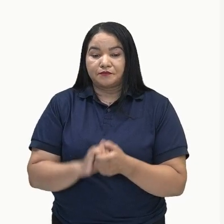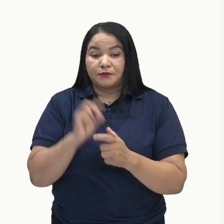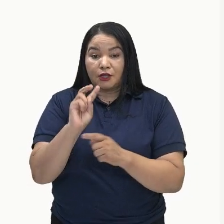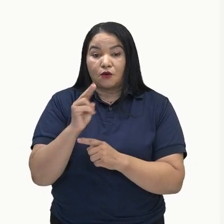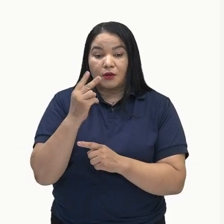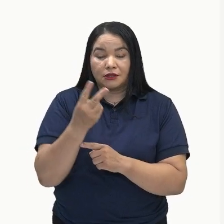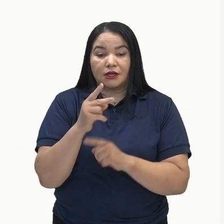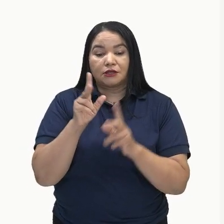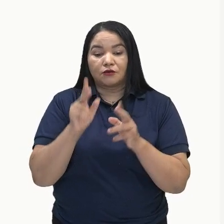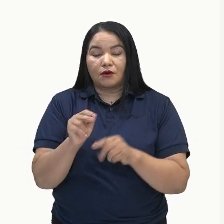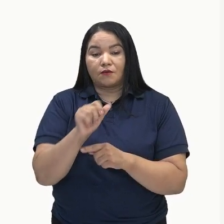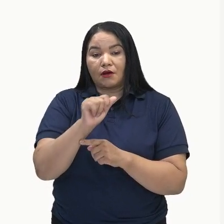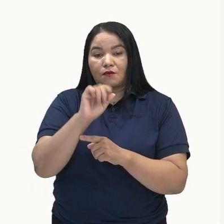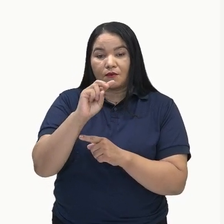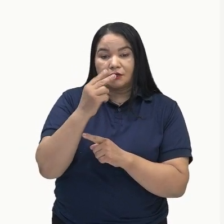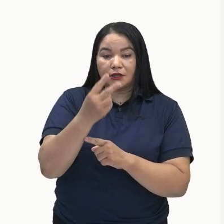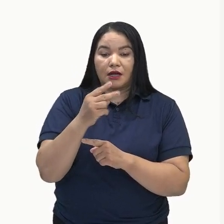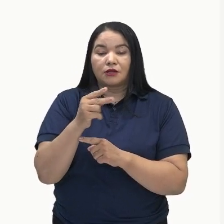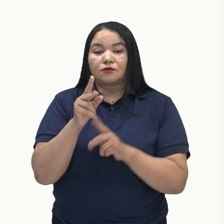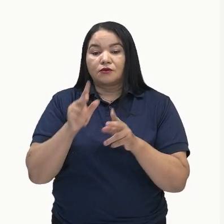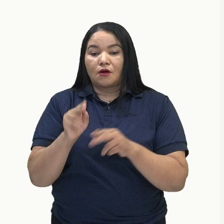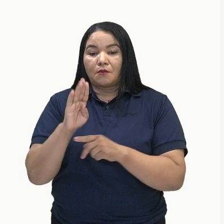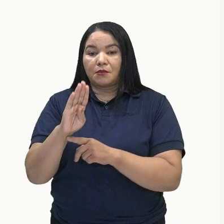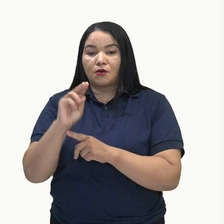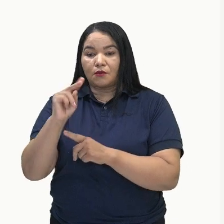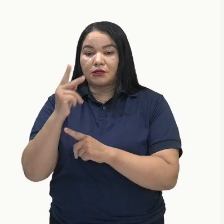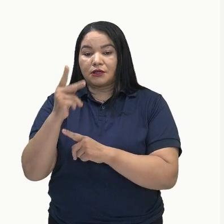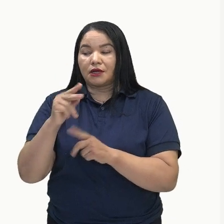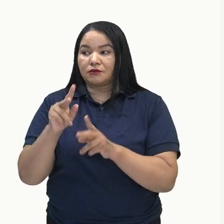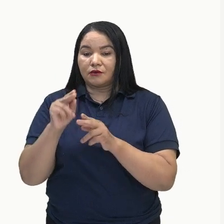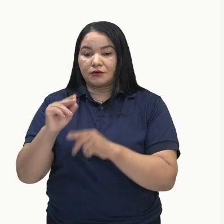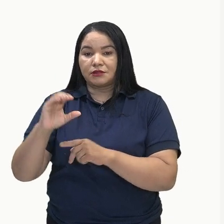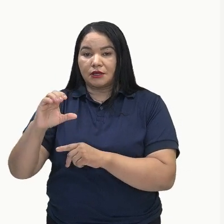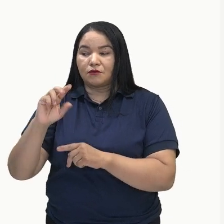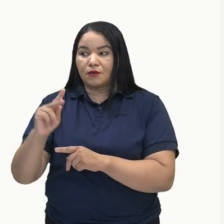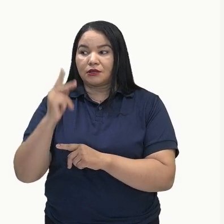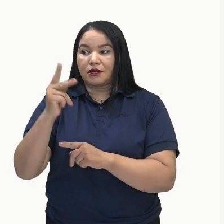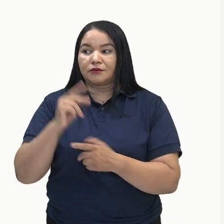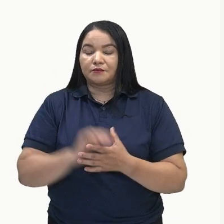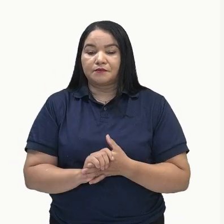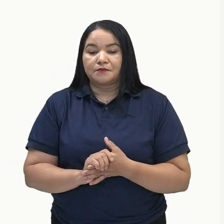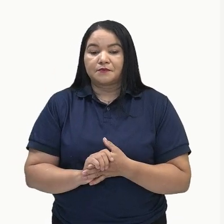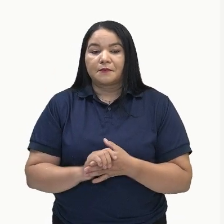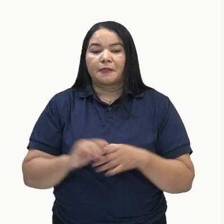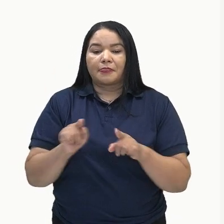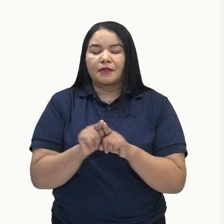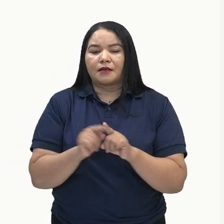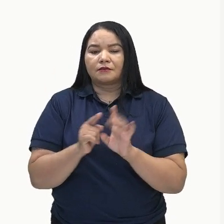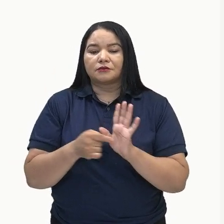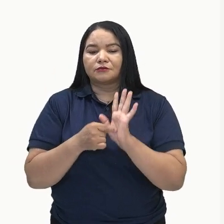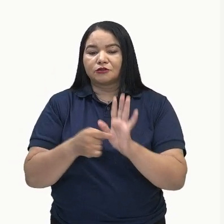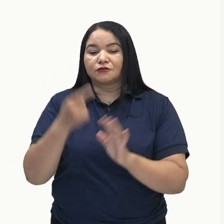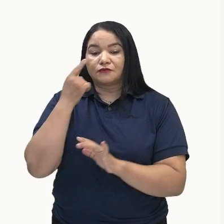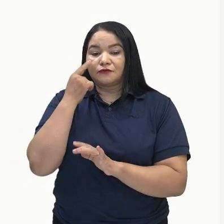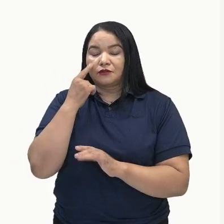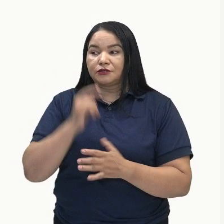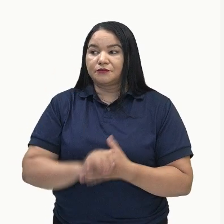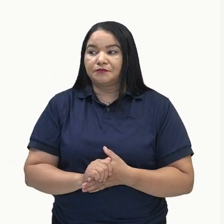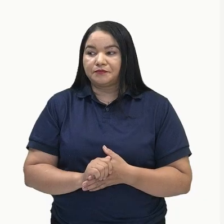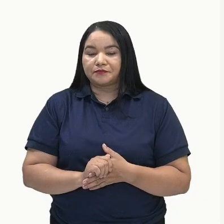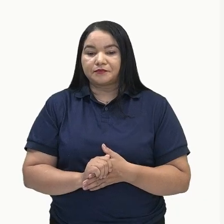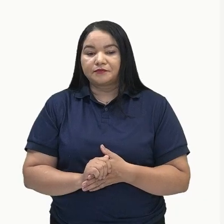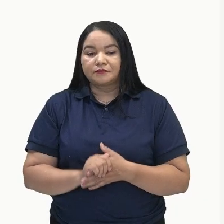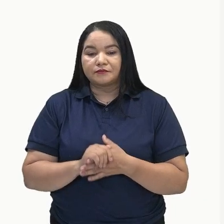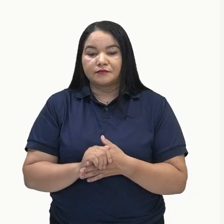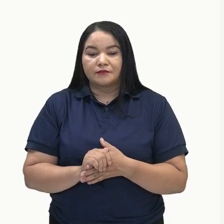B quadrado mais C quadrado. O A, pessoal, nada mais é do que a hipotenusa, tá bom? Nós poderíamos escrever isso aqui assim, ó. Pensando